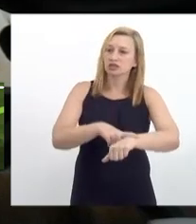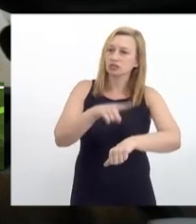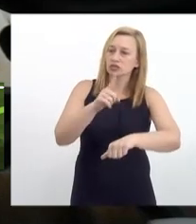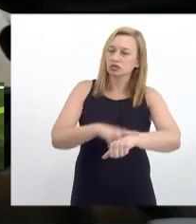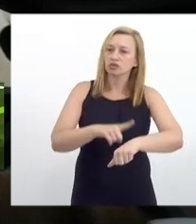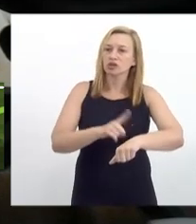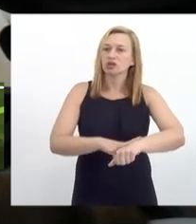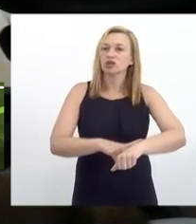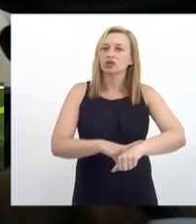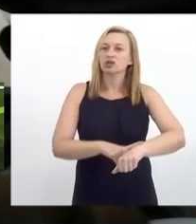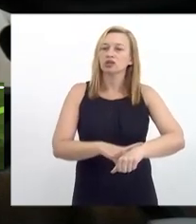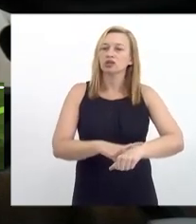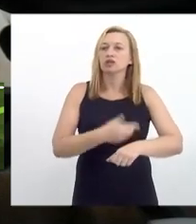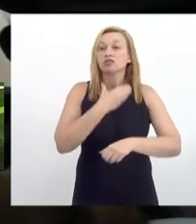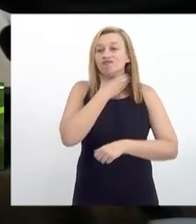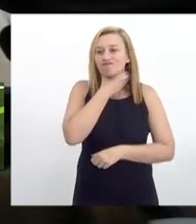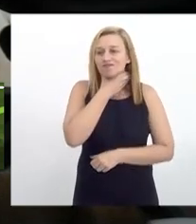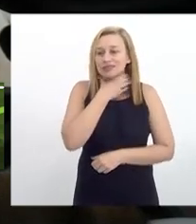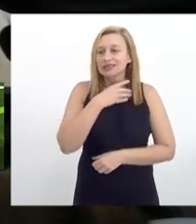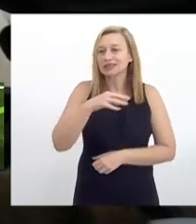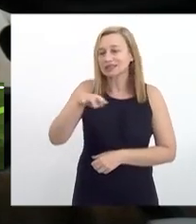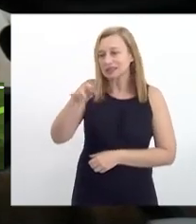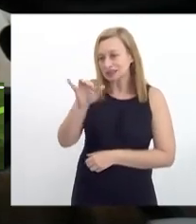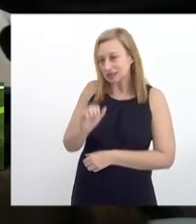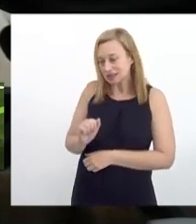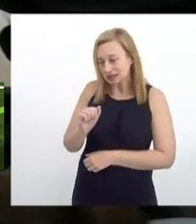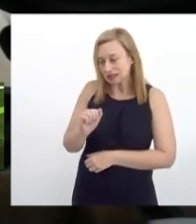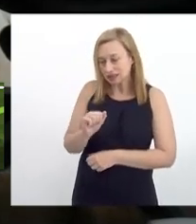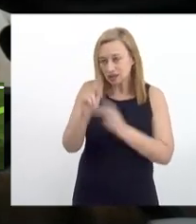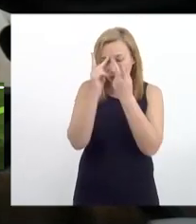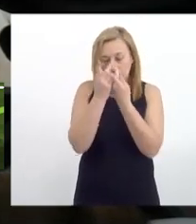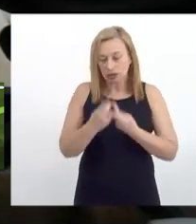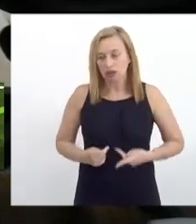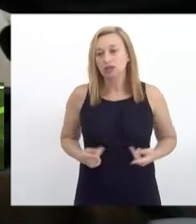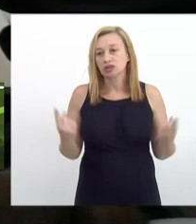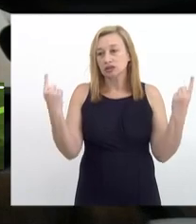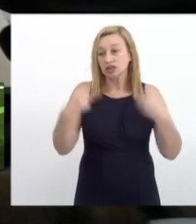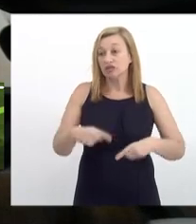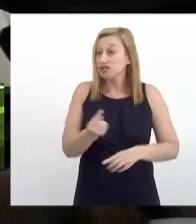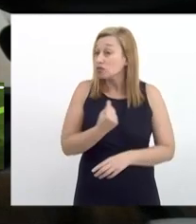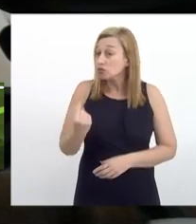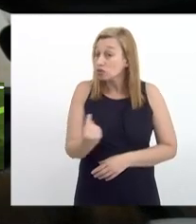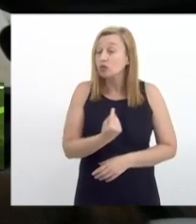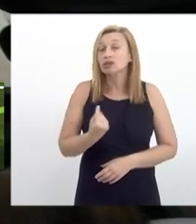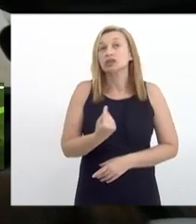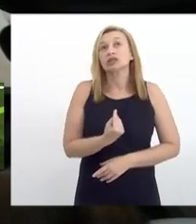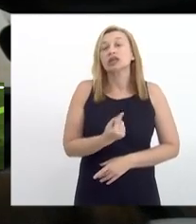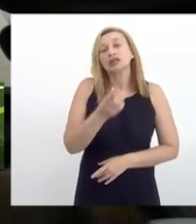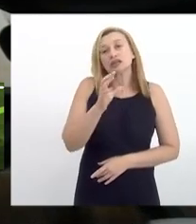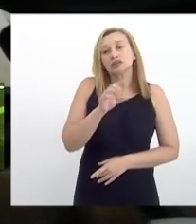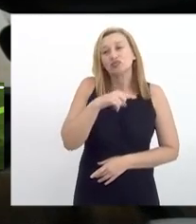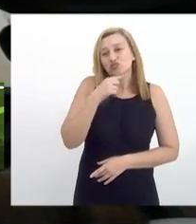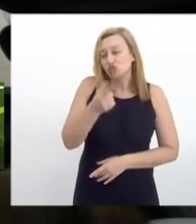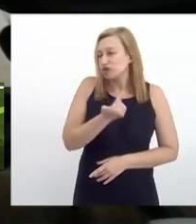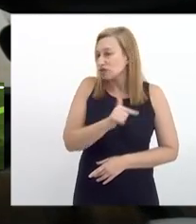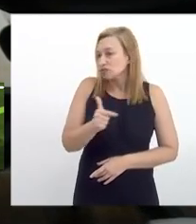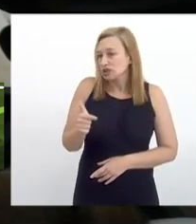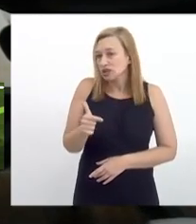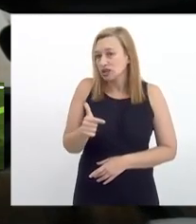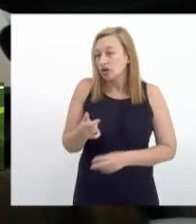onde a crise sanitária e humanitária desafia todos nós, sem dúvida nenhuma,